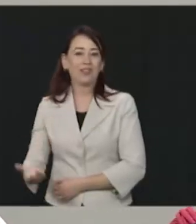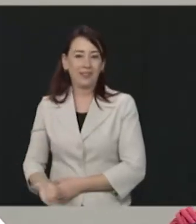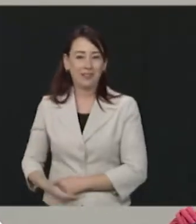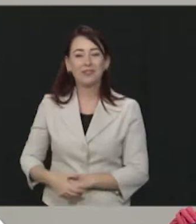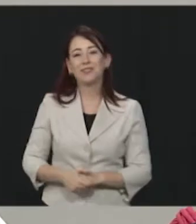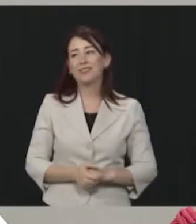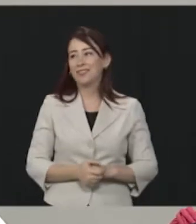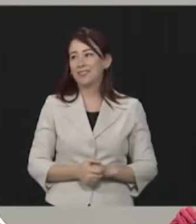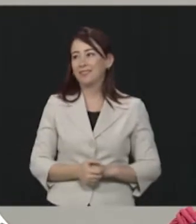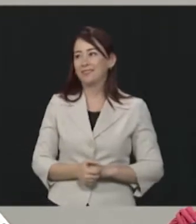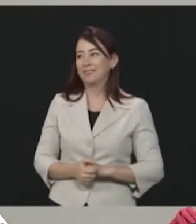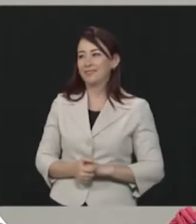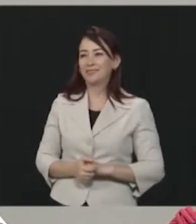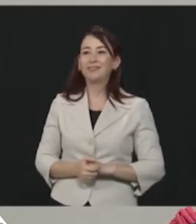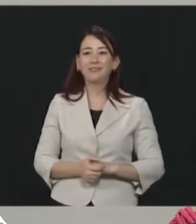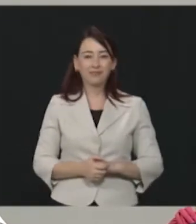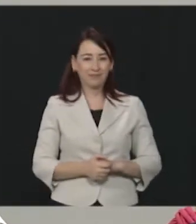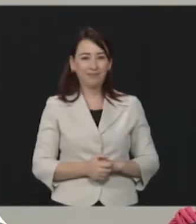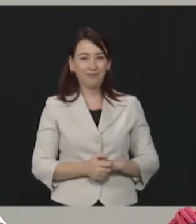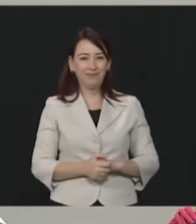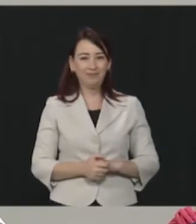Mais um filho?